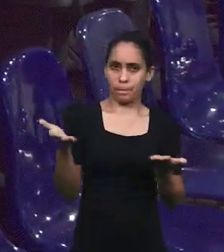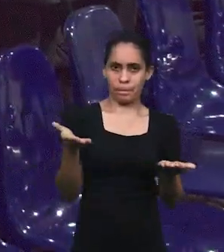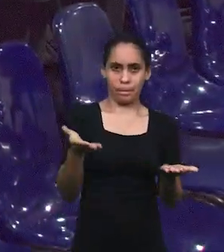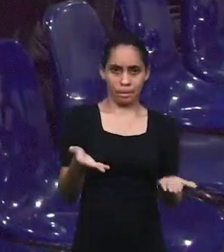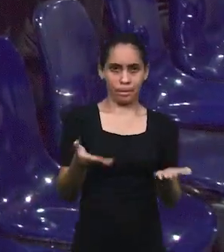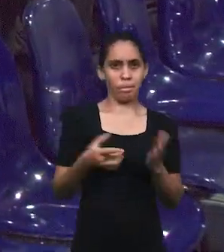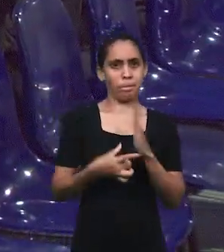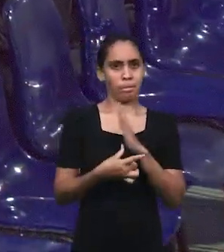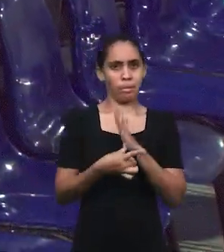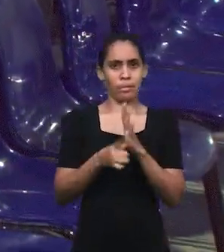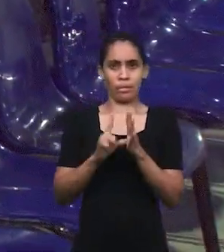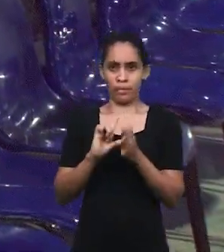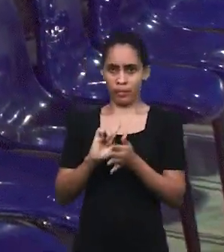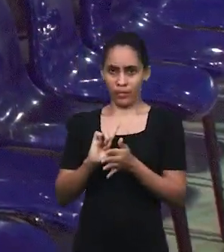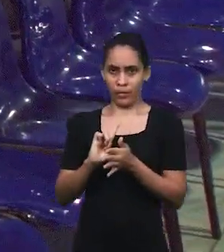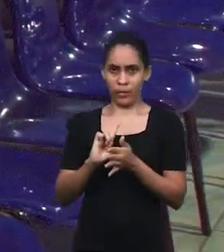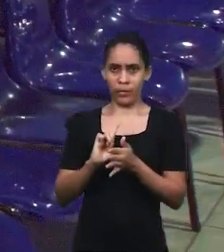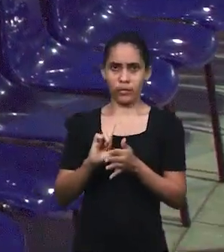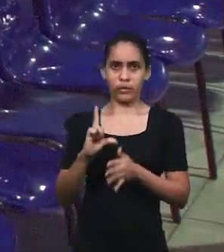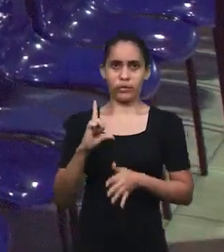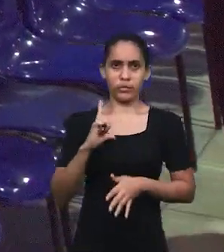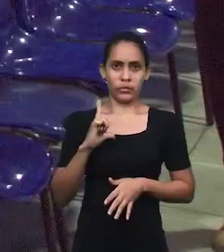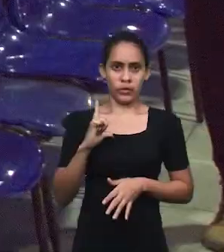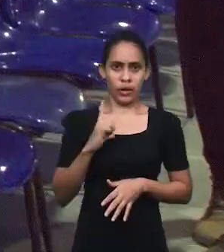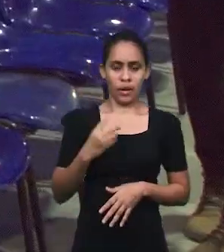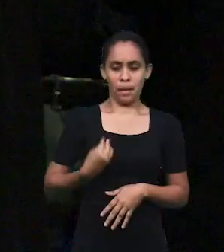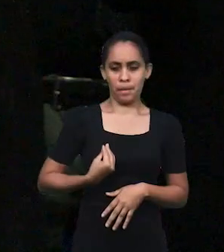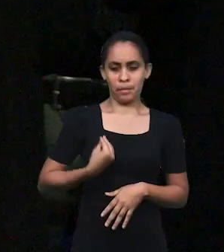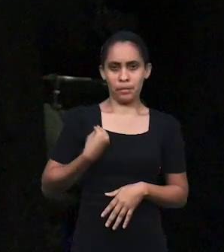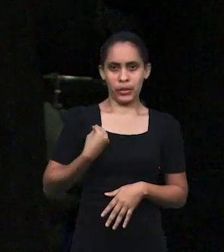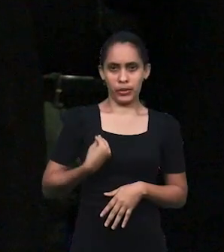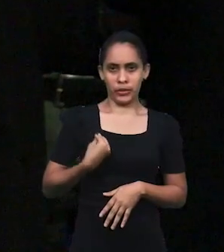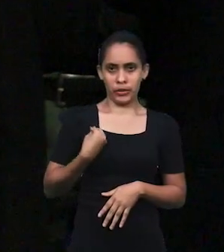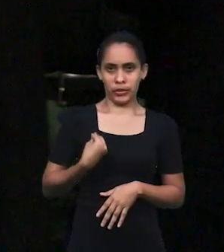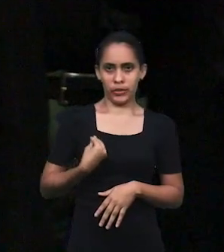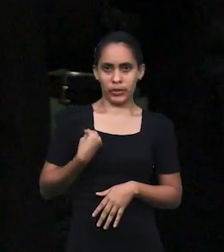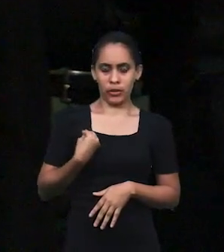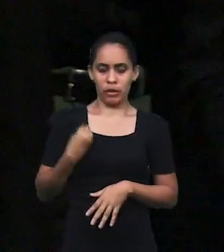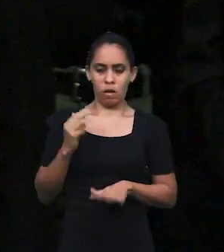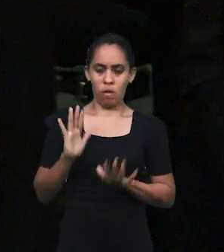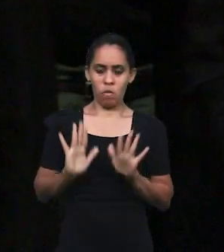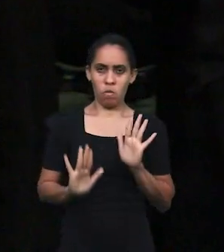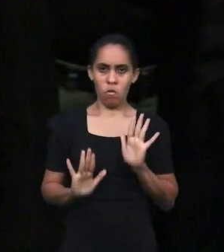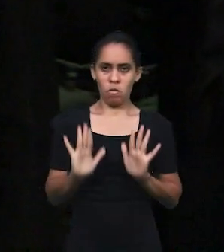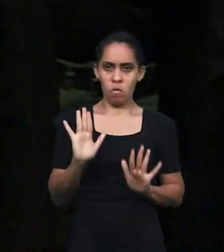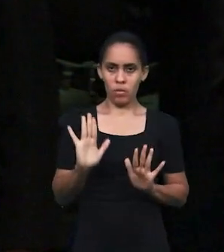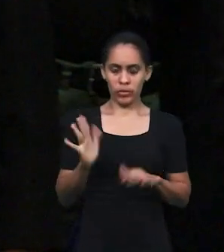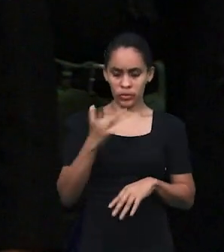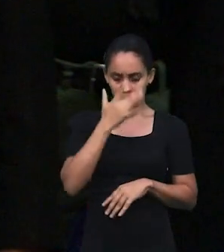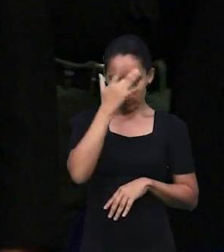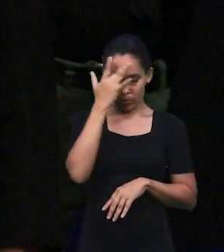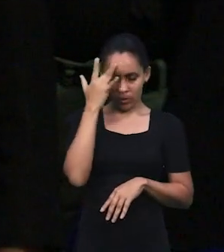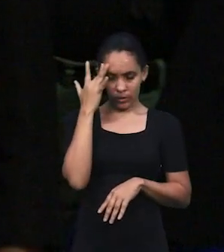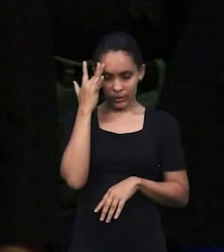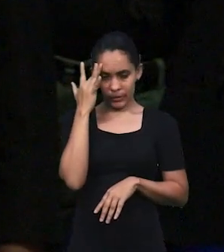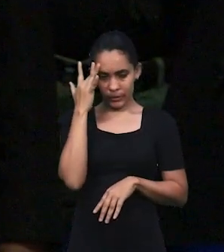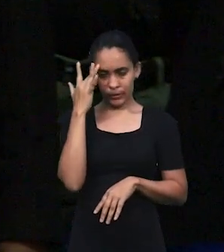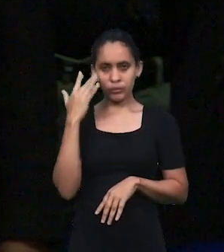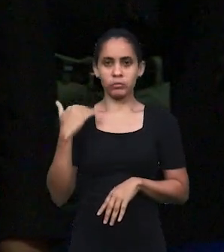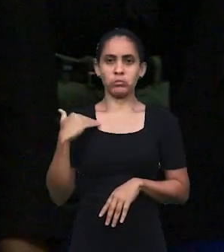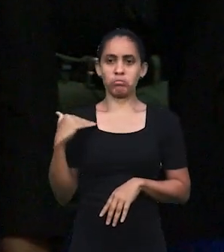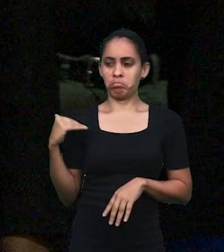ser soldados amados pelo povo, possam amar a sua nação, e que o